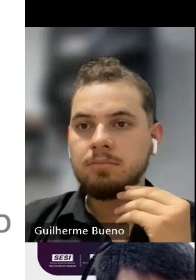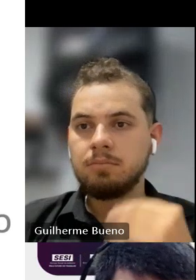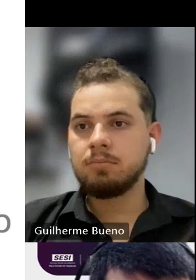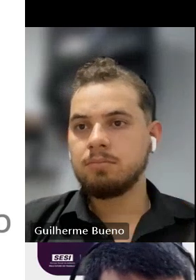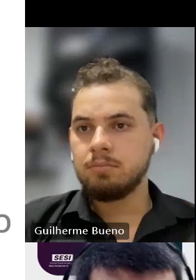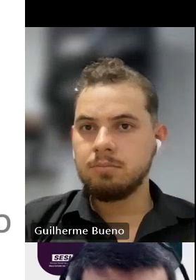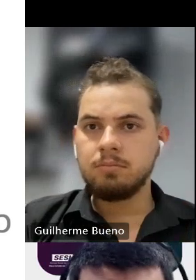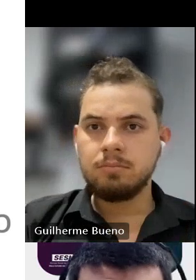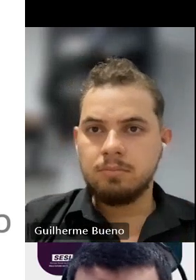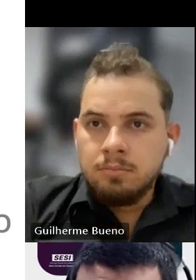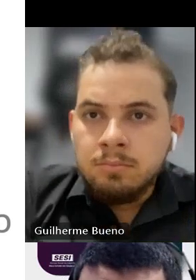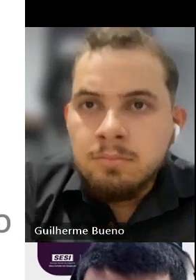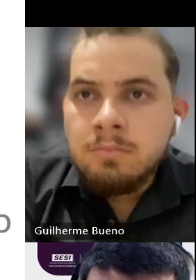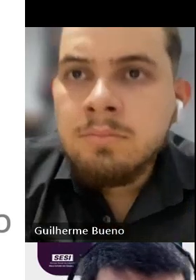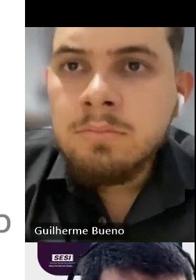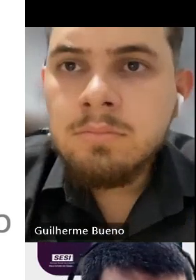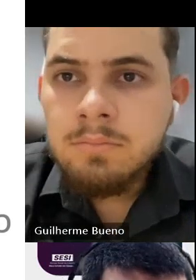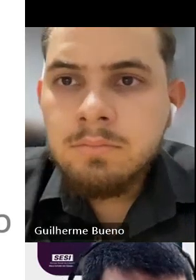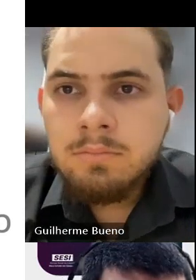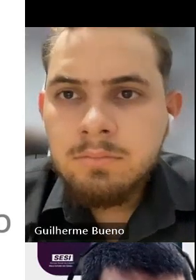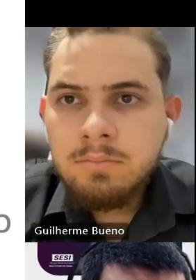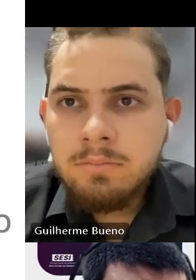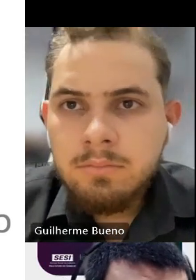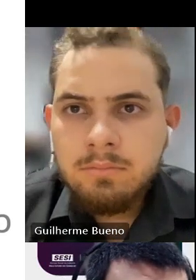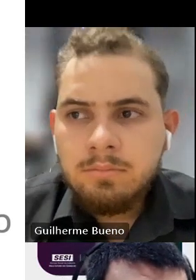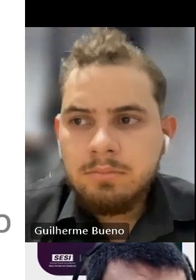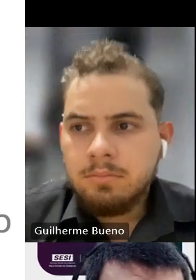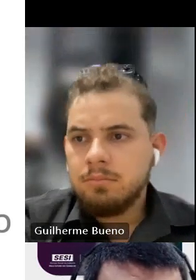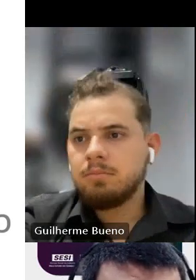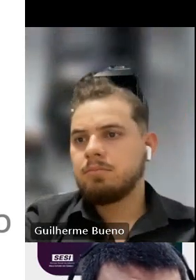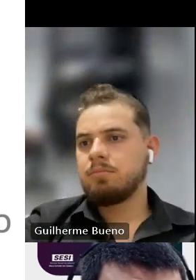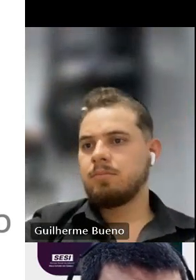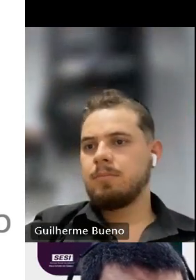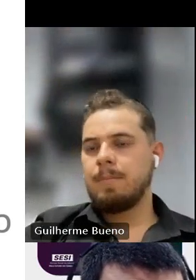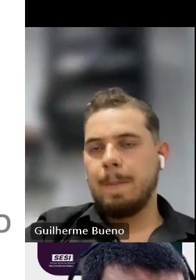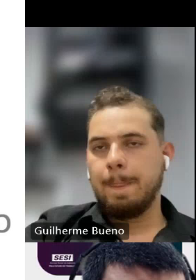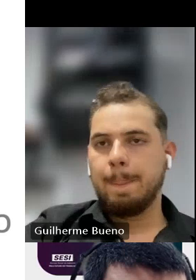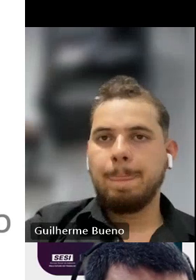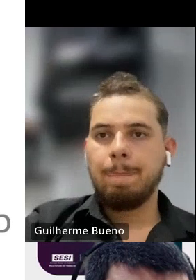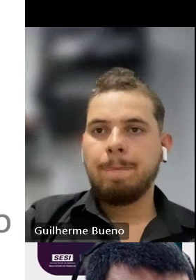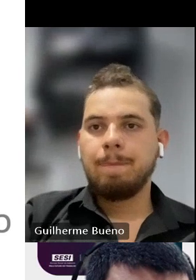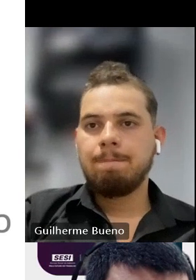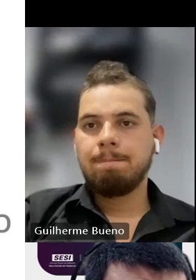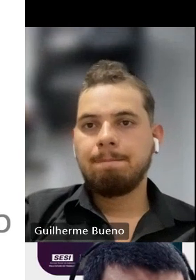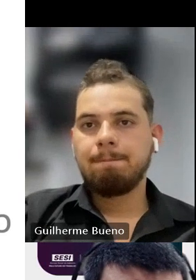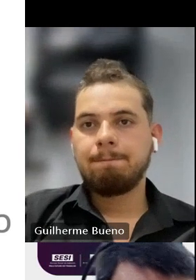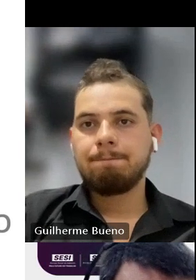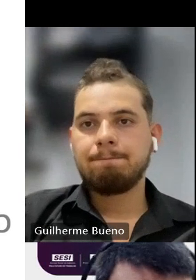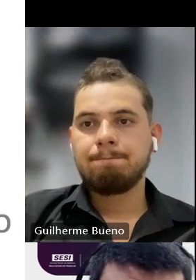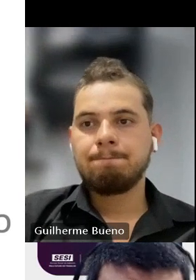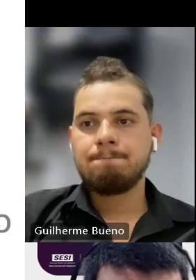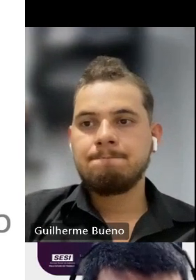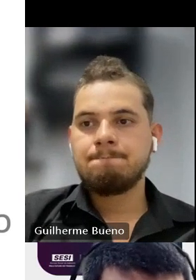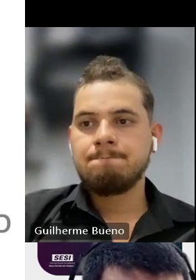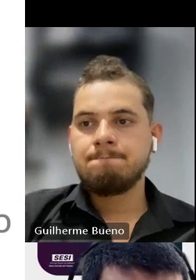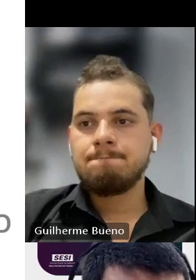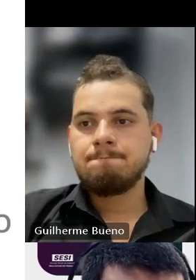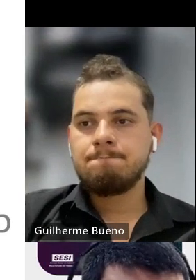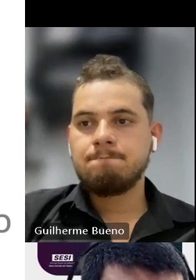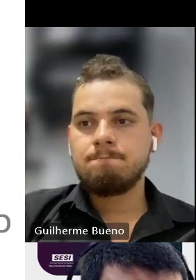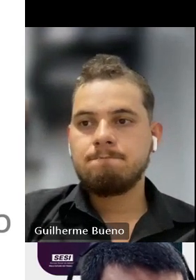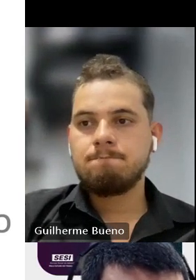líquido saturado na pressão de condensação. Então, no ciclo teórico, essa troca aqui é a pressão